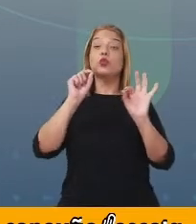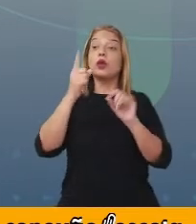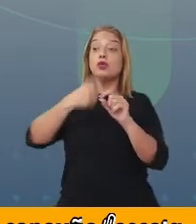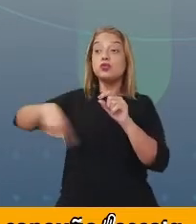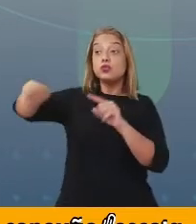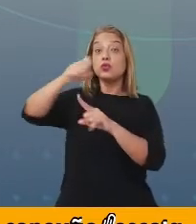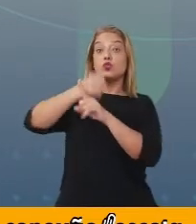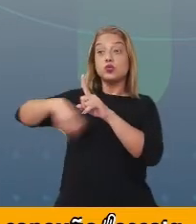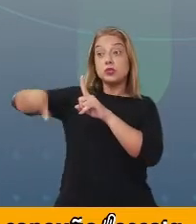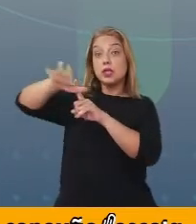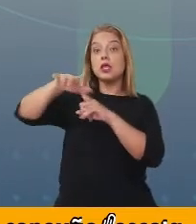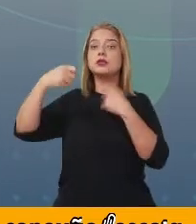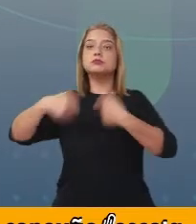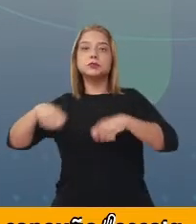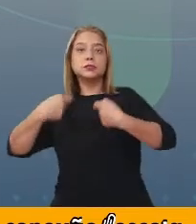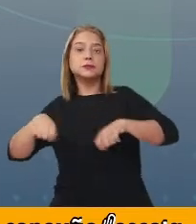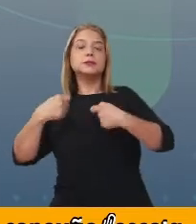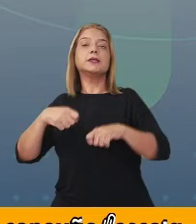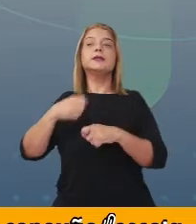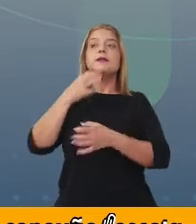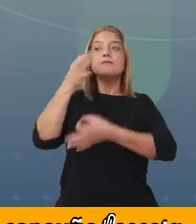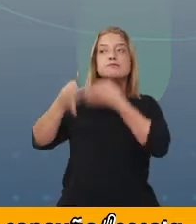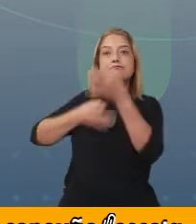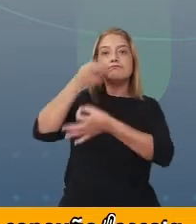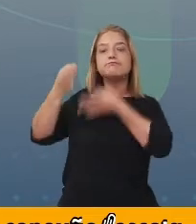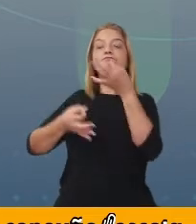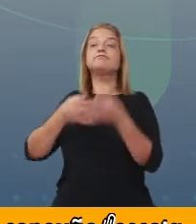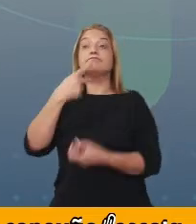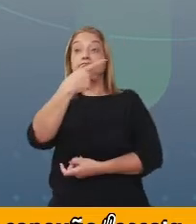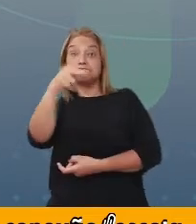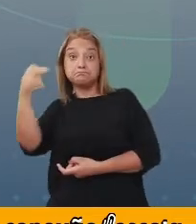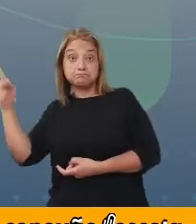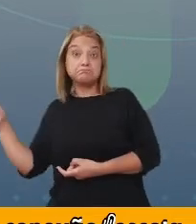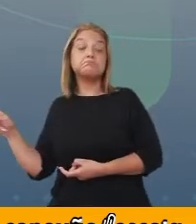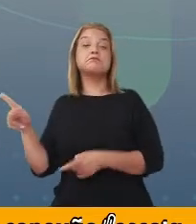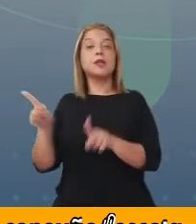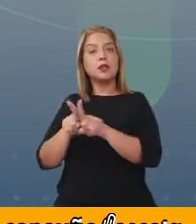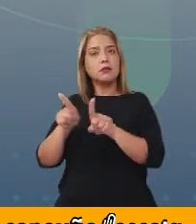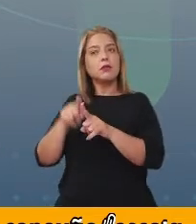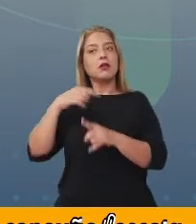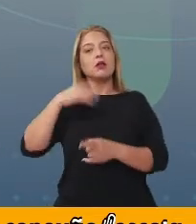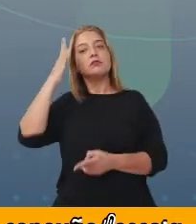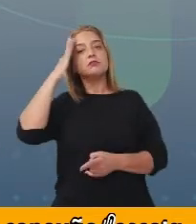consciência crítica para expressar suas opiniões e consegue desenvolver